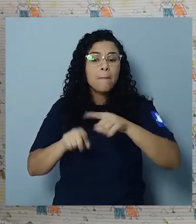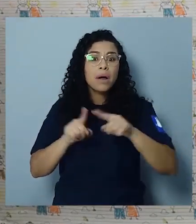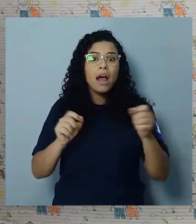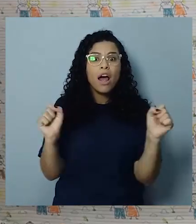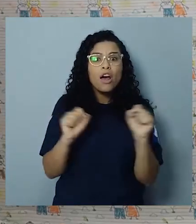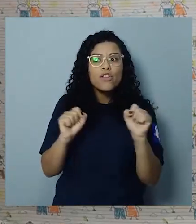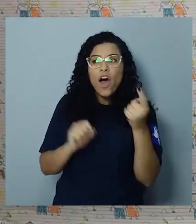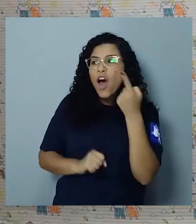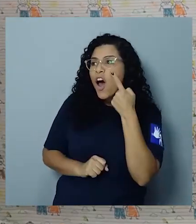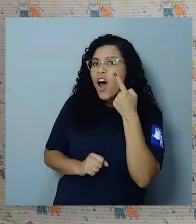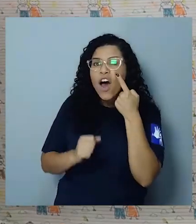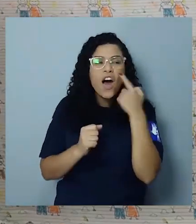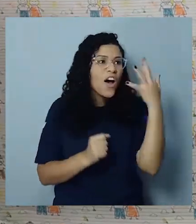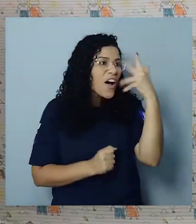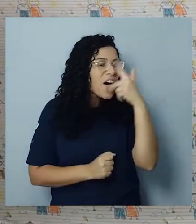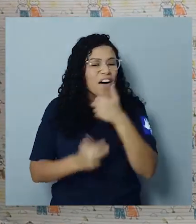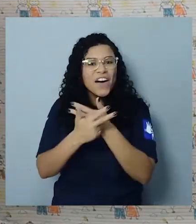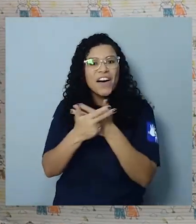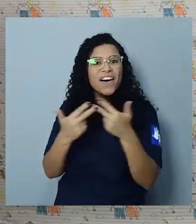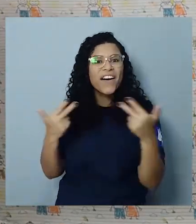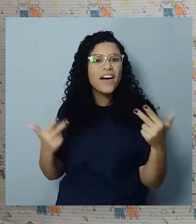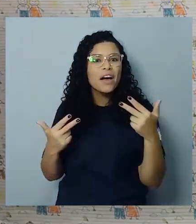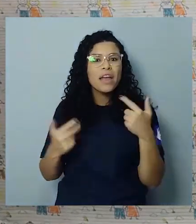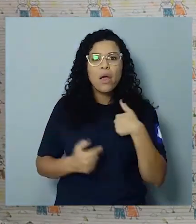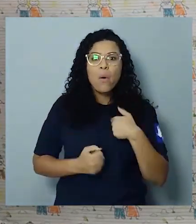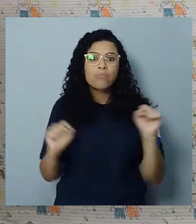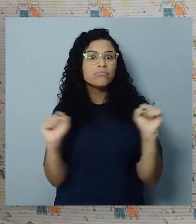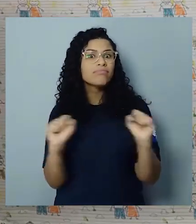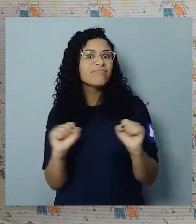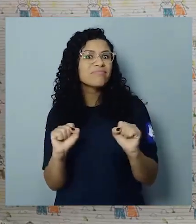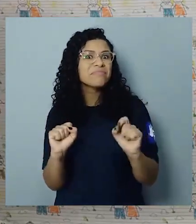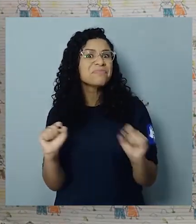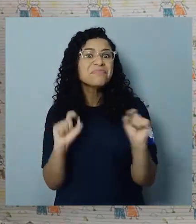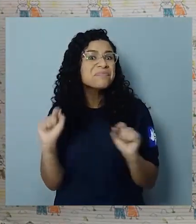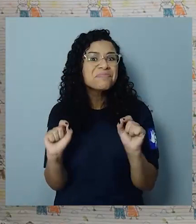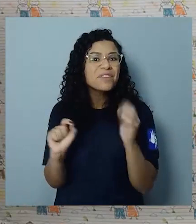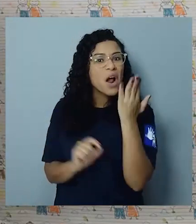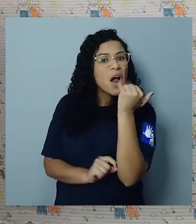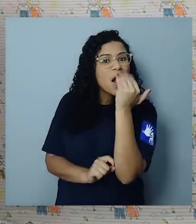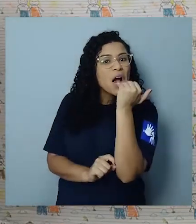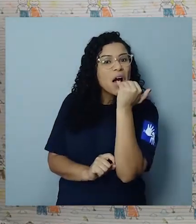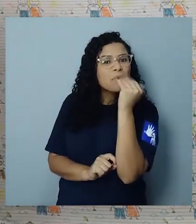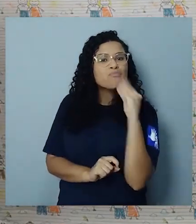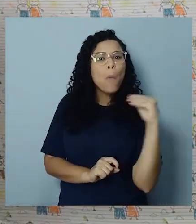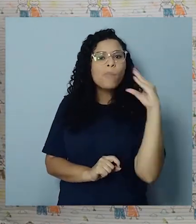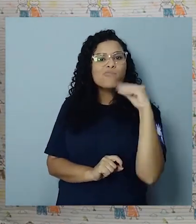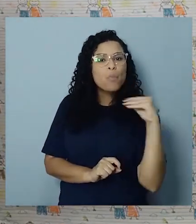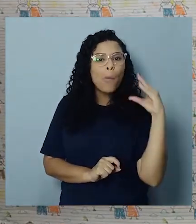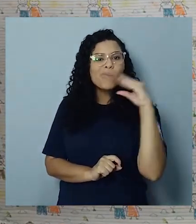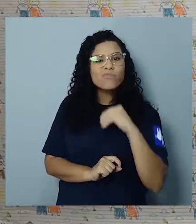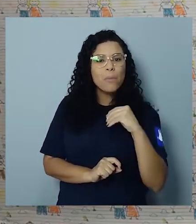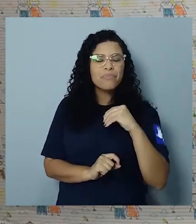verdurinhas isso mesmo o meu hobby é mais instigante couve alface